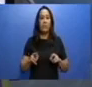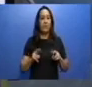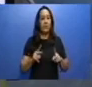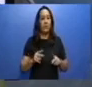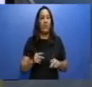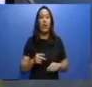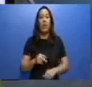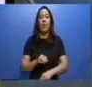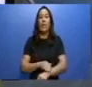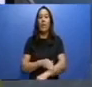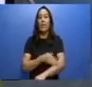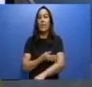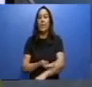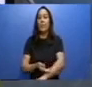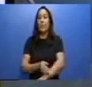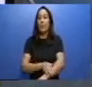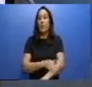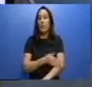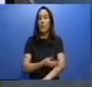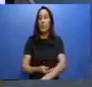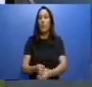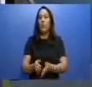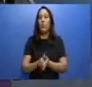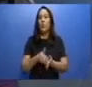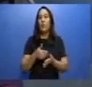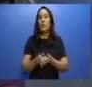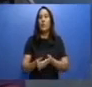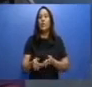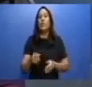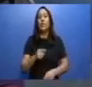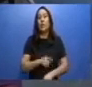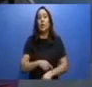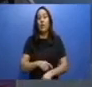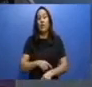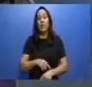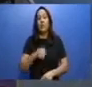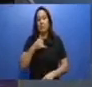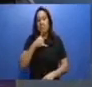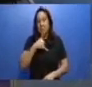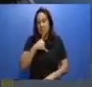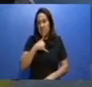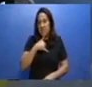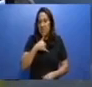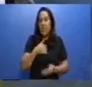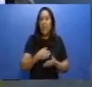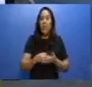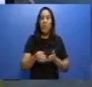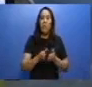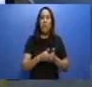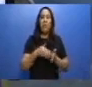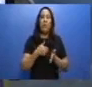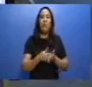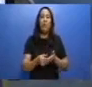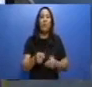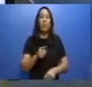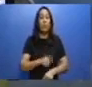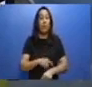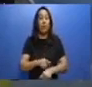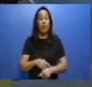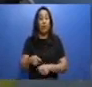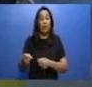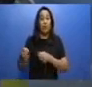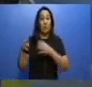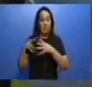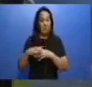quando eles estão festejando, tem pintura para quando eles estão tristes, tem pintura para quando eles vão guerrear,